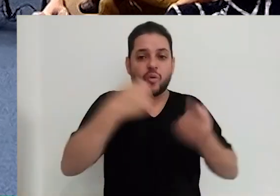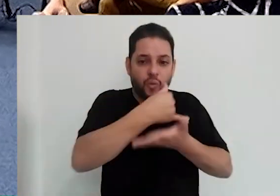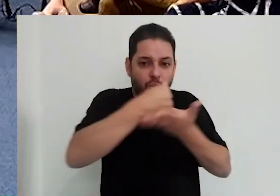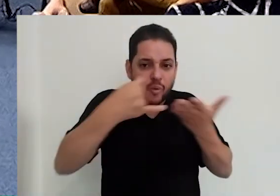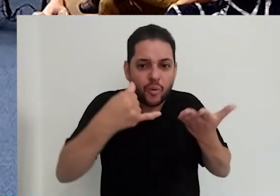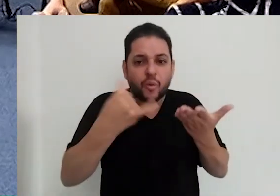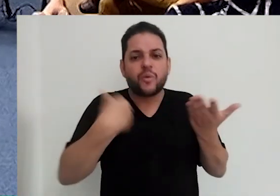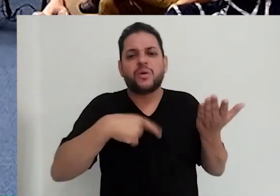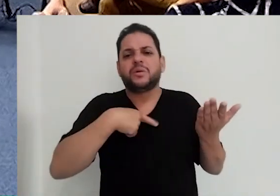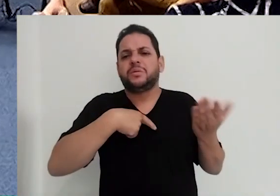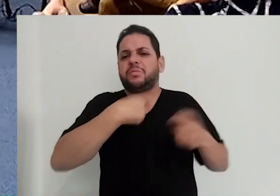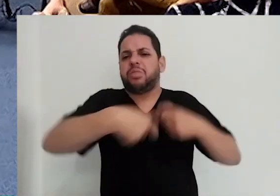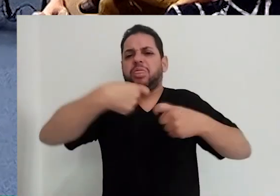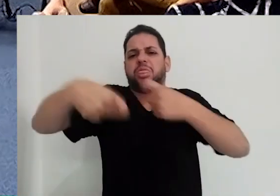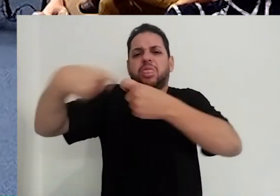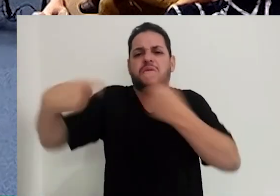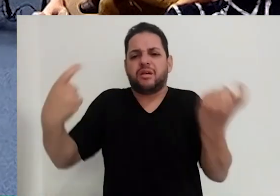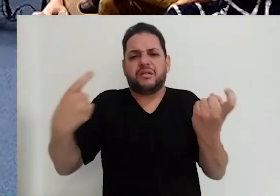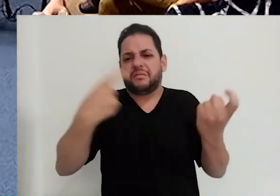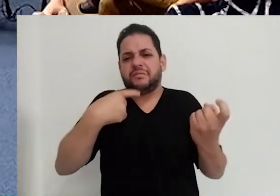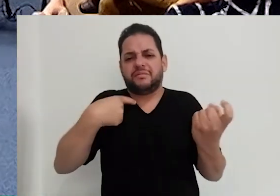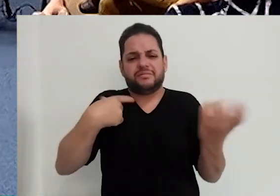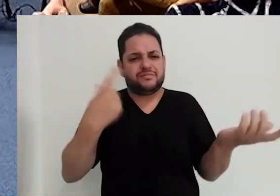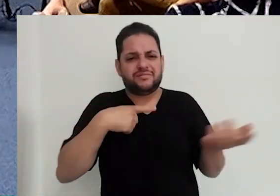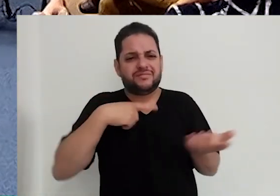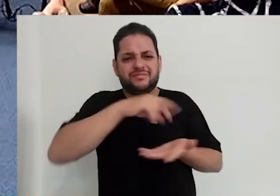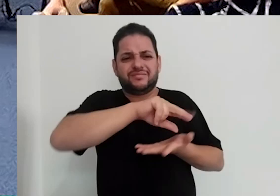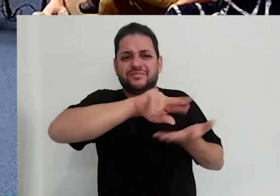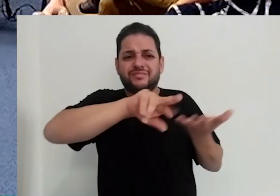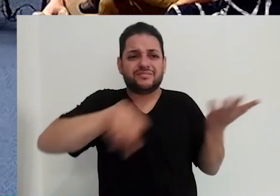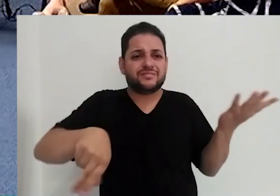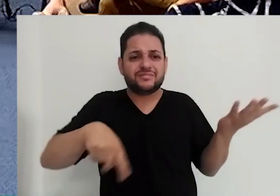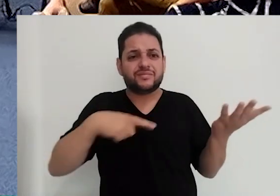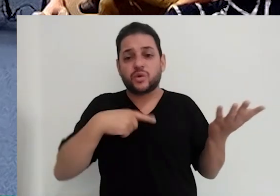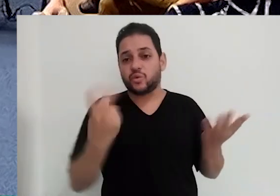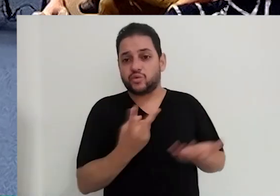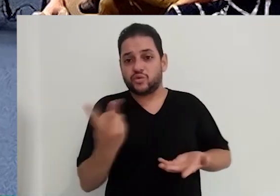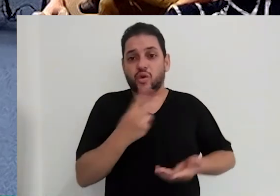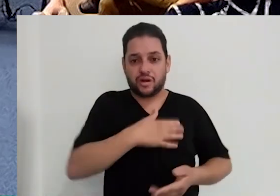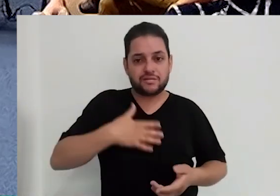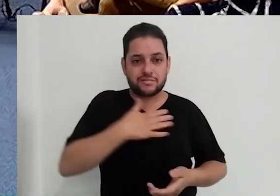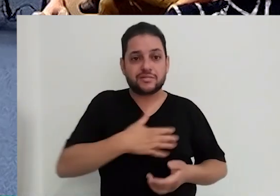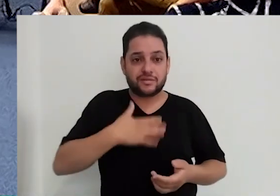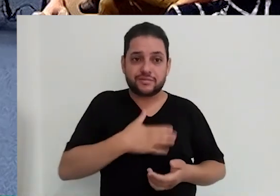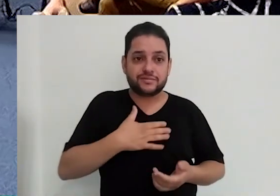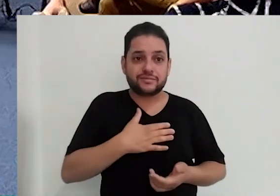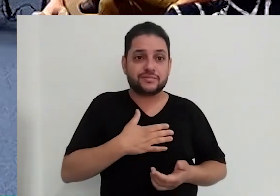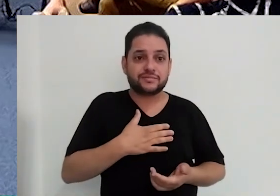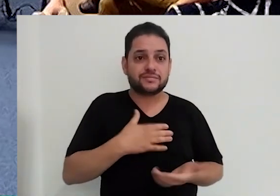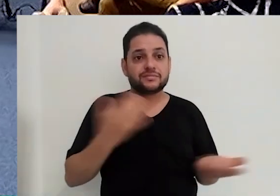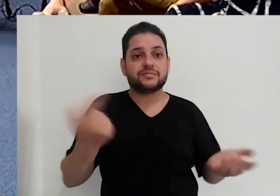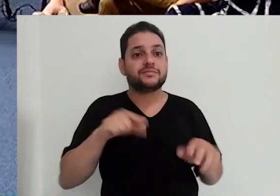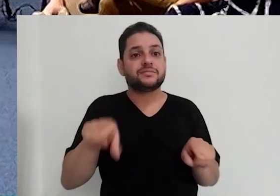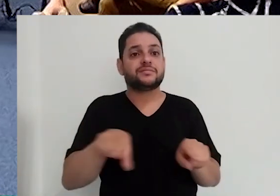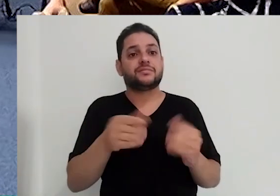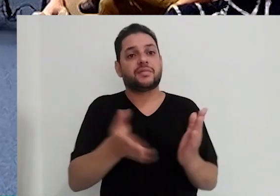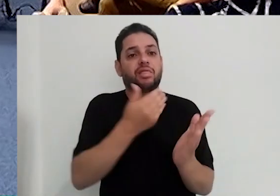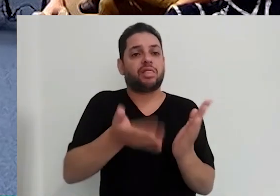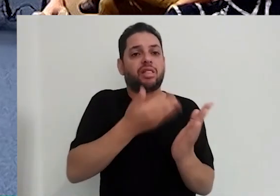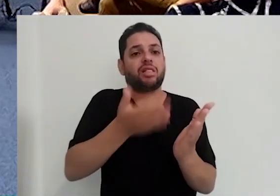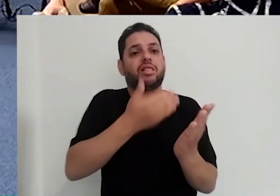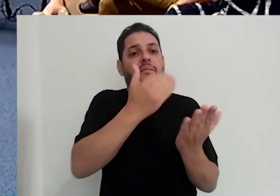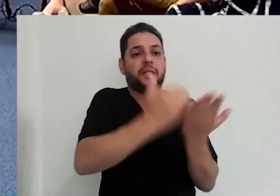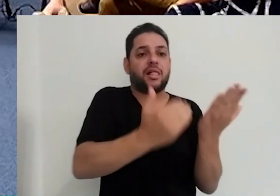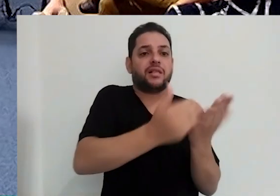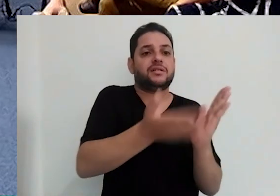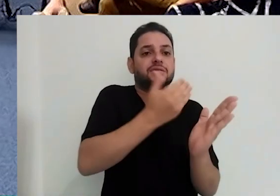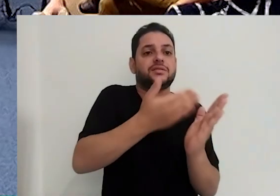coisa que ele adorava entendeu não tinha os dois gostavam ele passa o o metade do livro falando isso e a outra metade